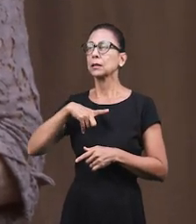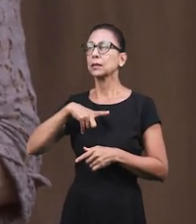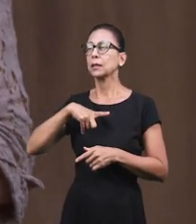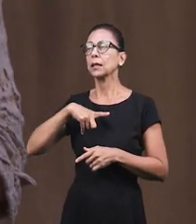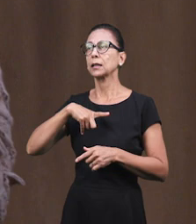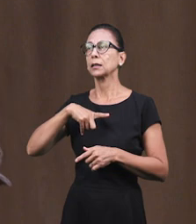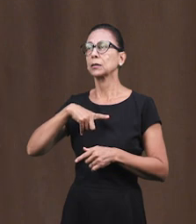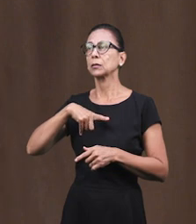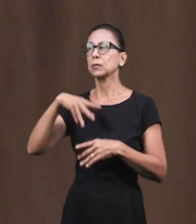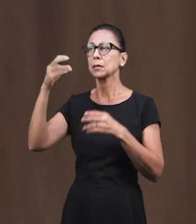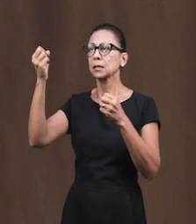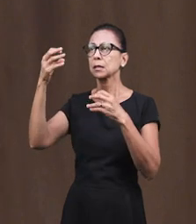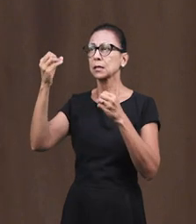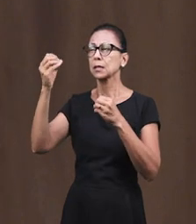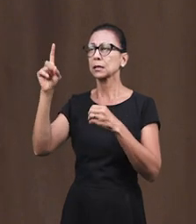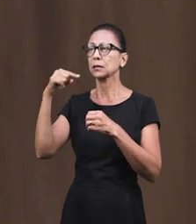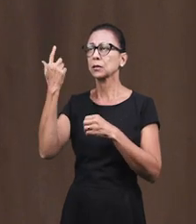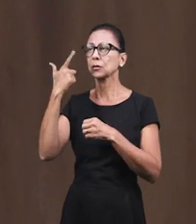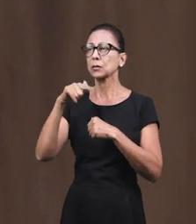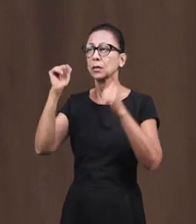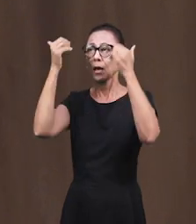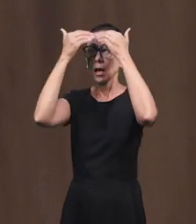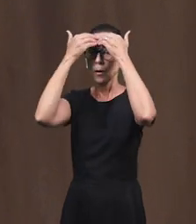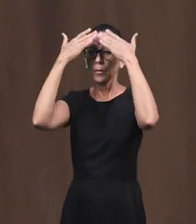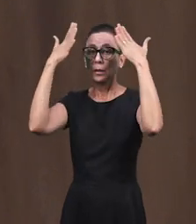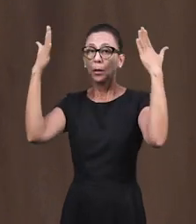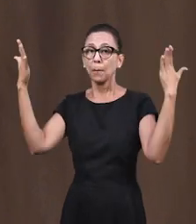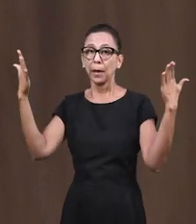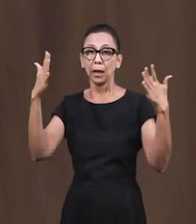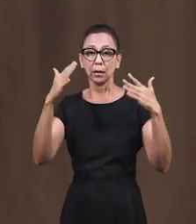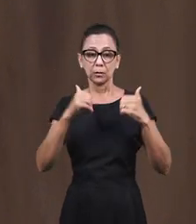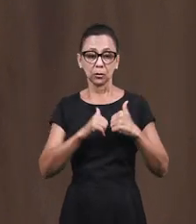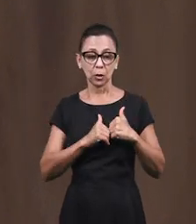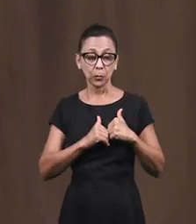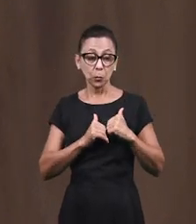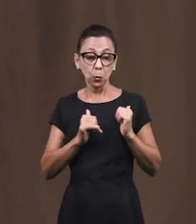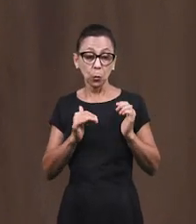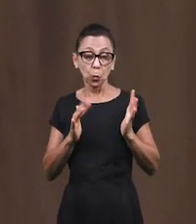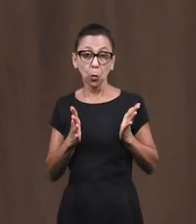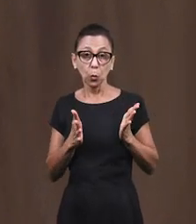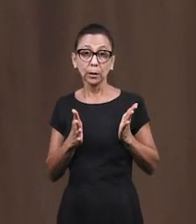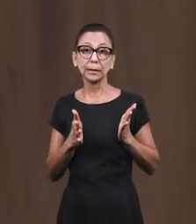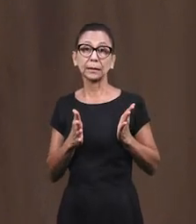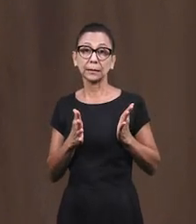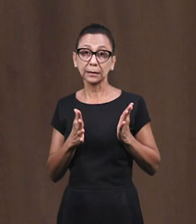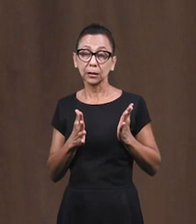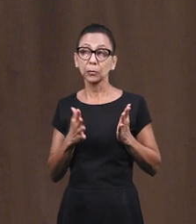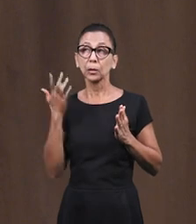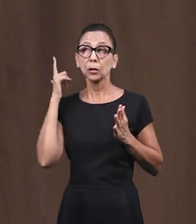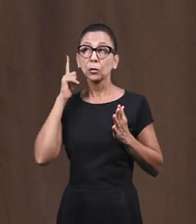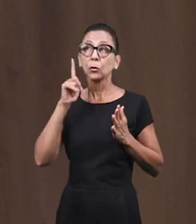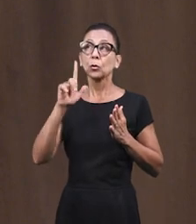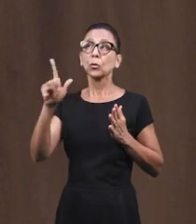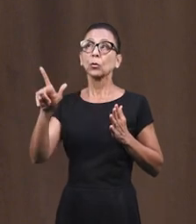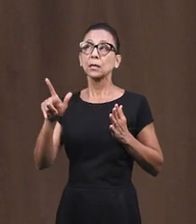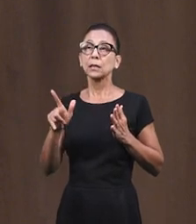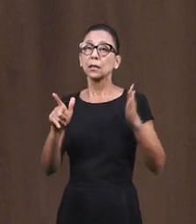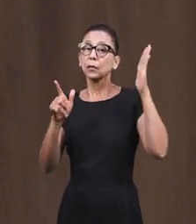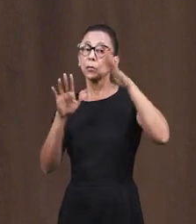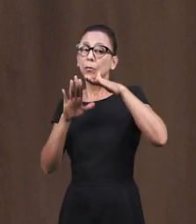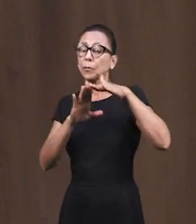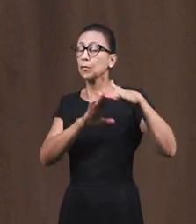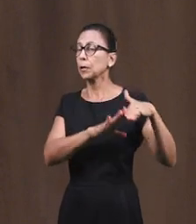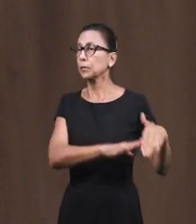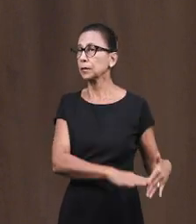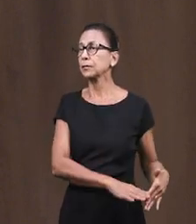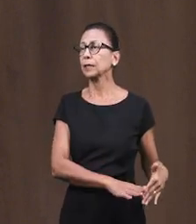entendimento, o nosso coração, para estarmos atentos, apercebidos às oferendas deste mundo e estarmos dentro do